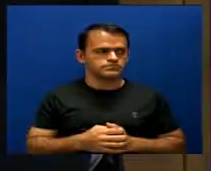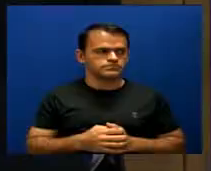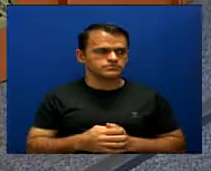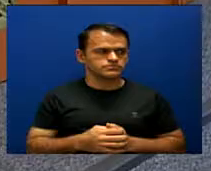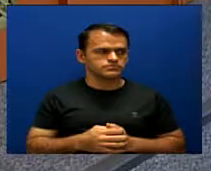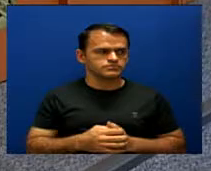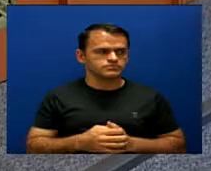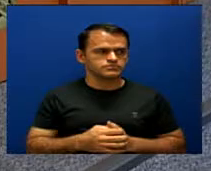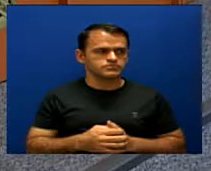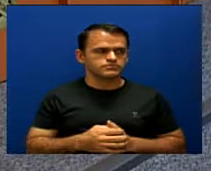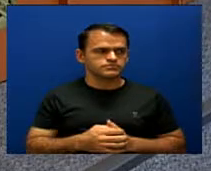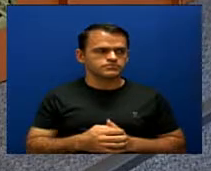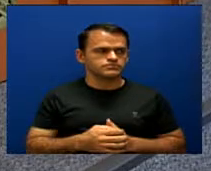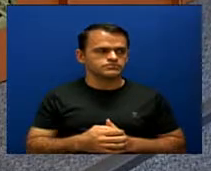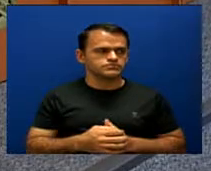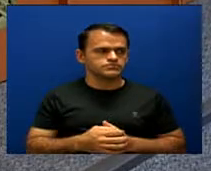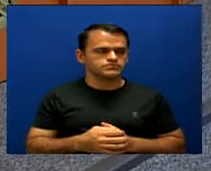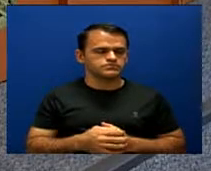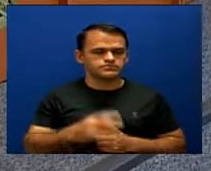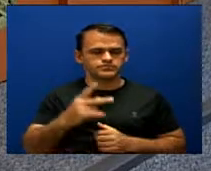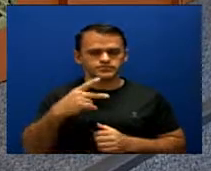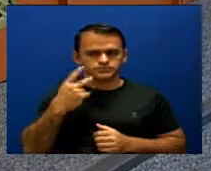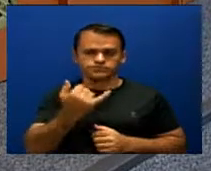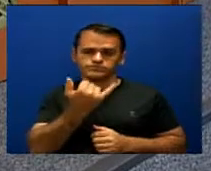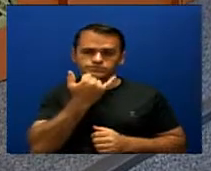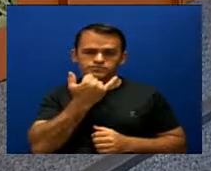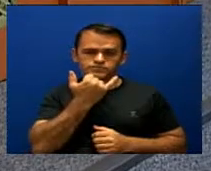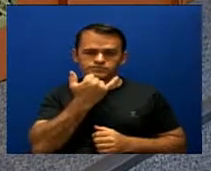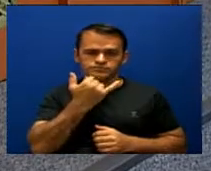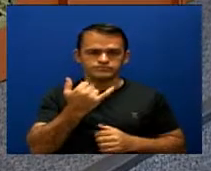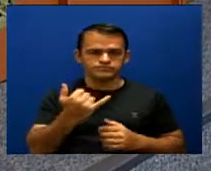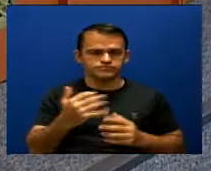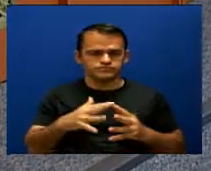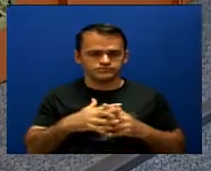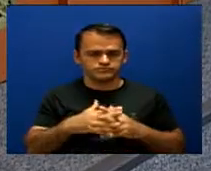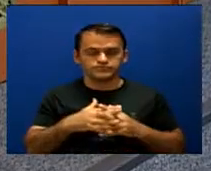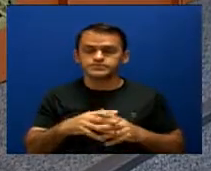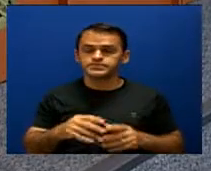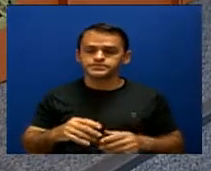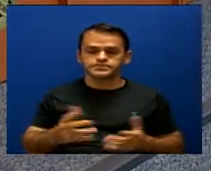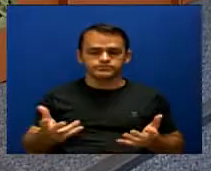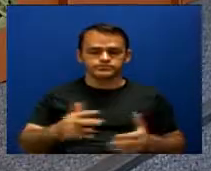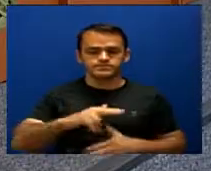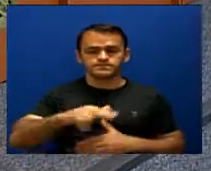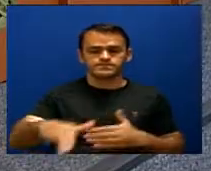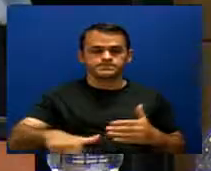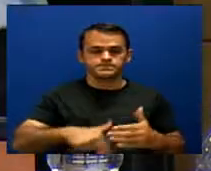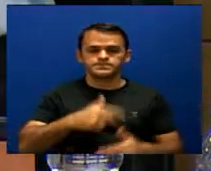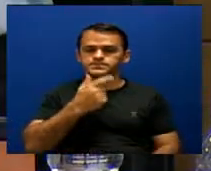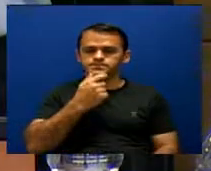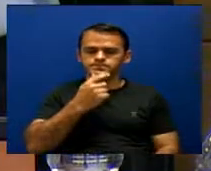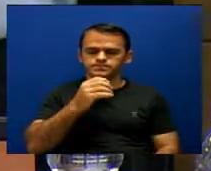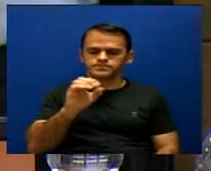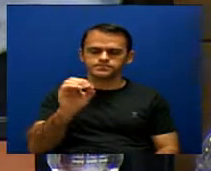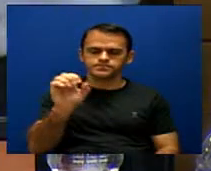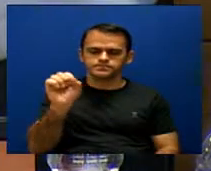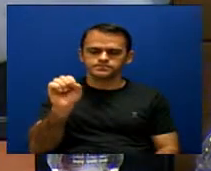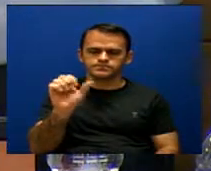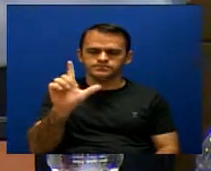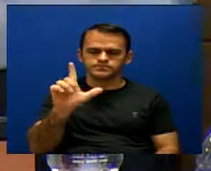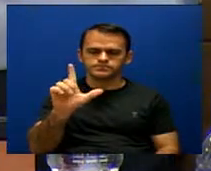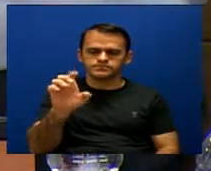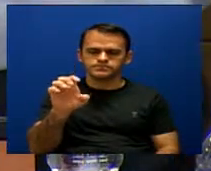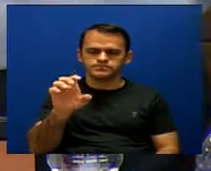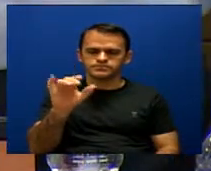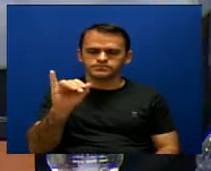Vereador, desculpe o equívoco aí, tá bom? Convidar para ocupar a tribuna livre aqui o senhor Osley Antônio